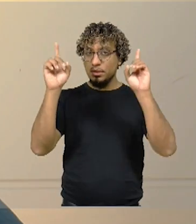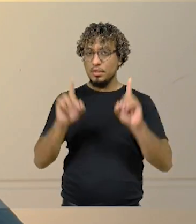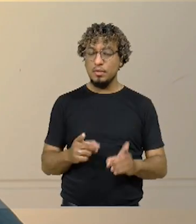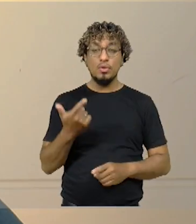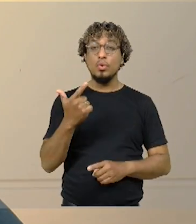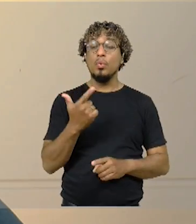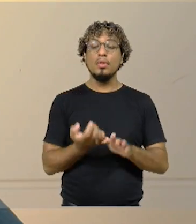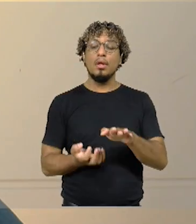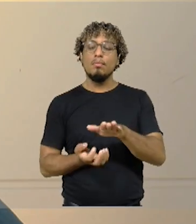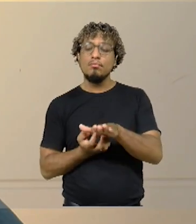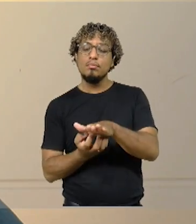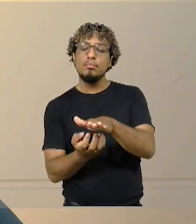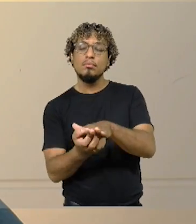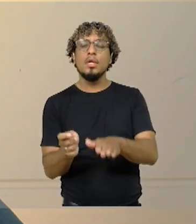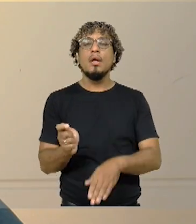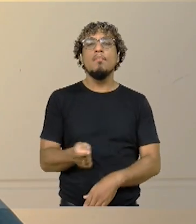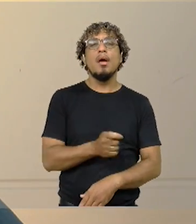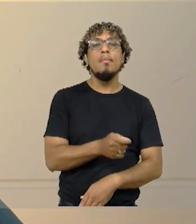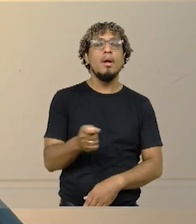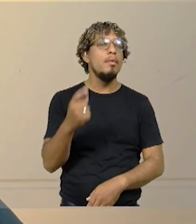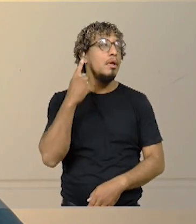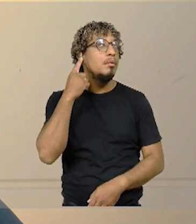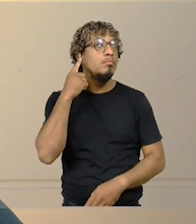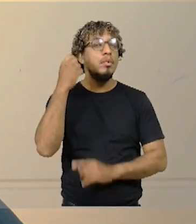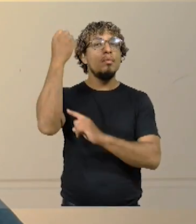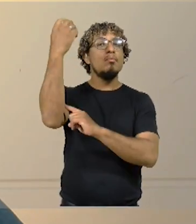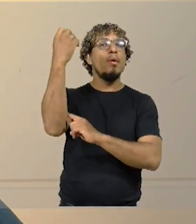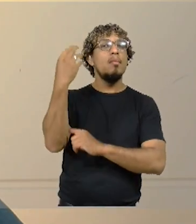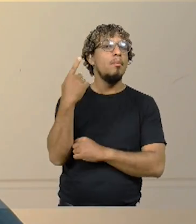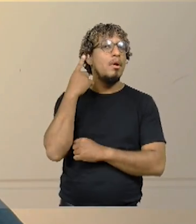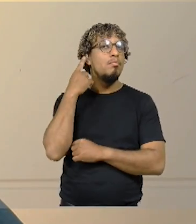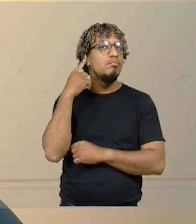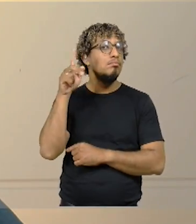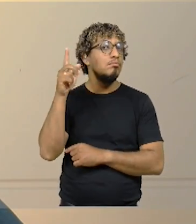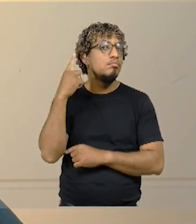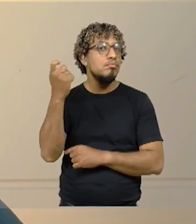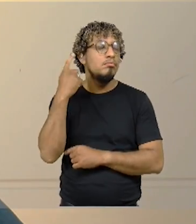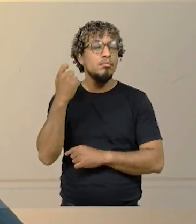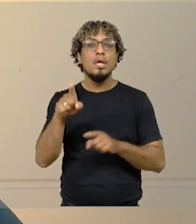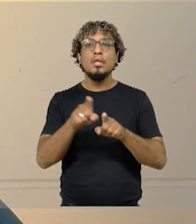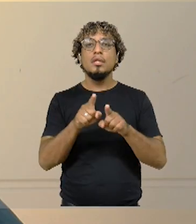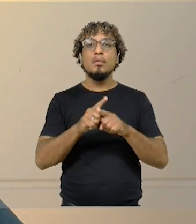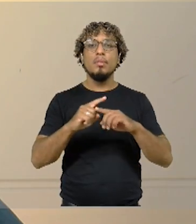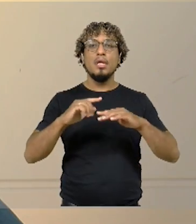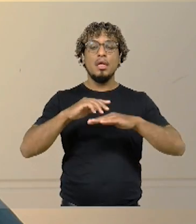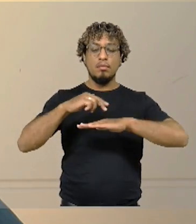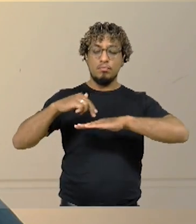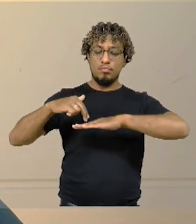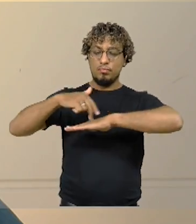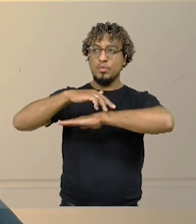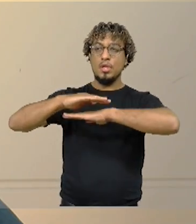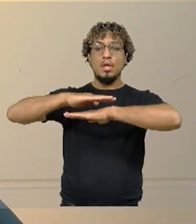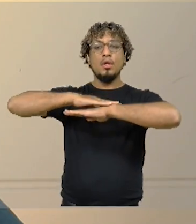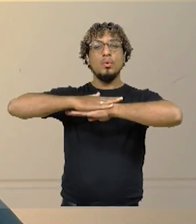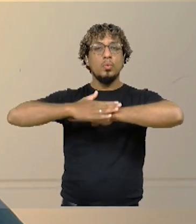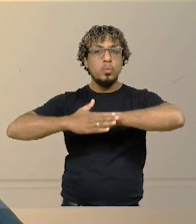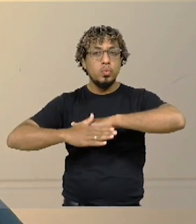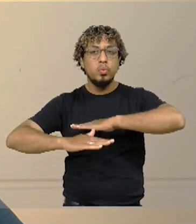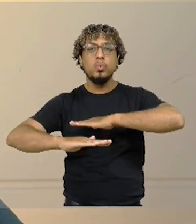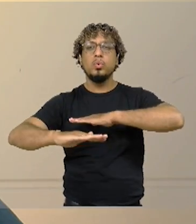histórico. Então a gente precisa valorizar a cultura local. O próximo tema é mobilidade urbana. De que forma o senhor